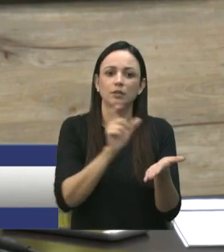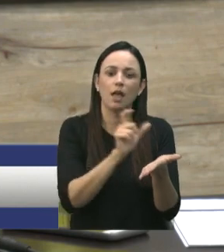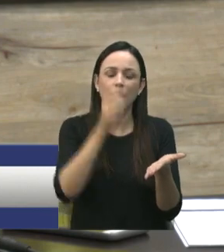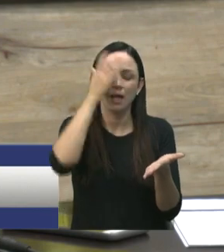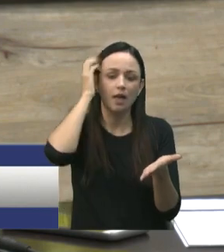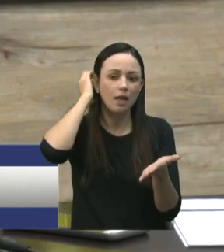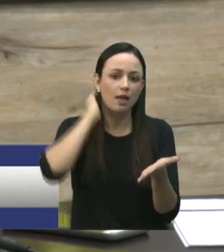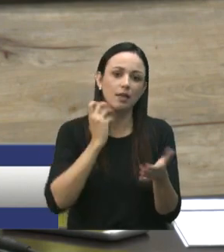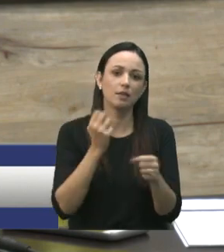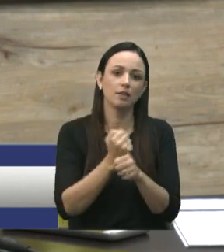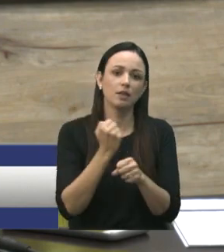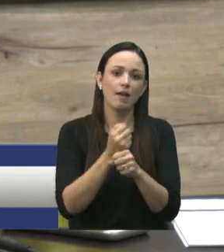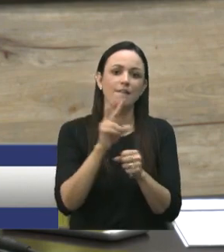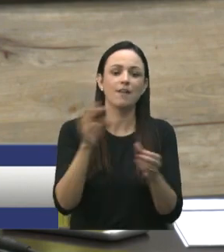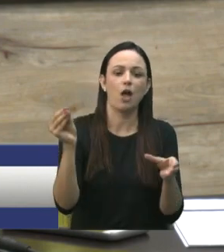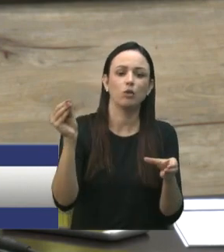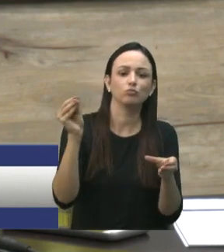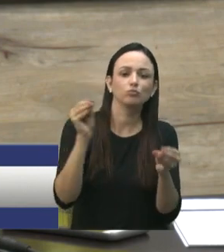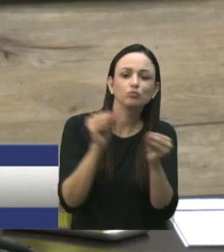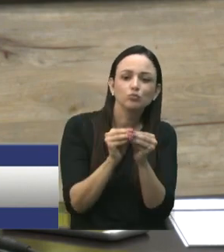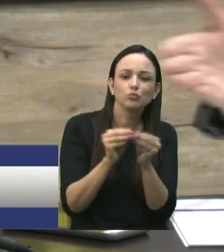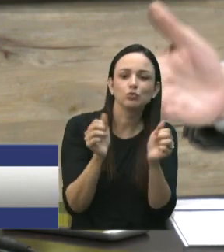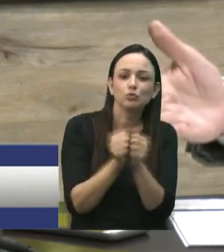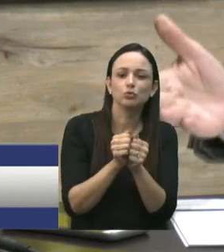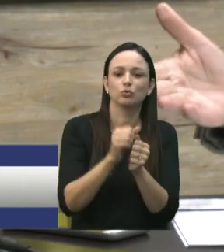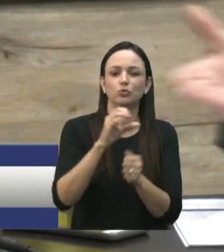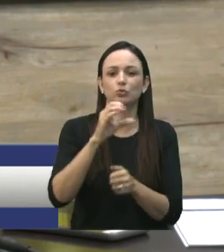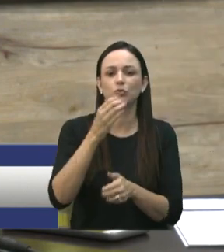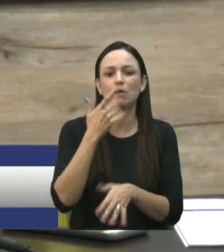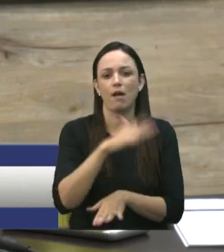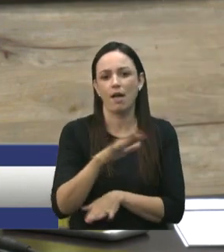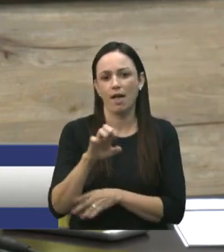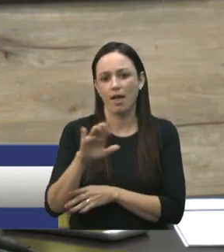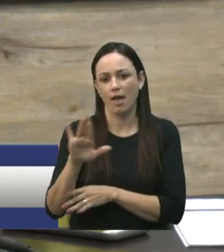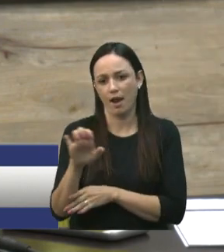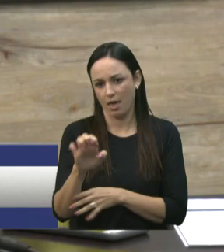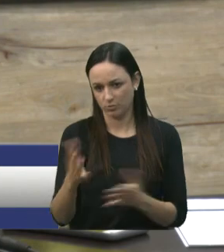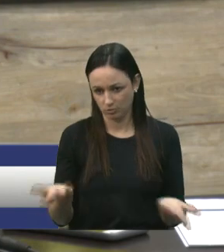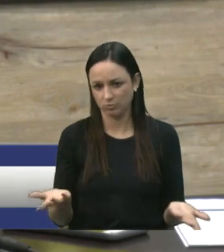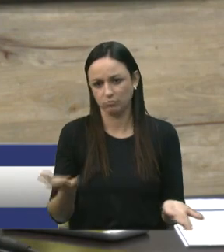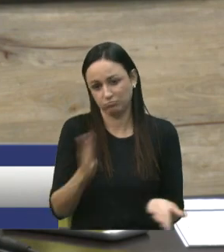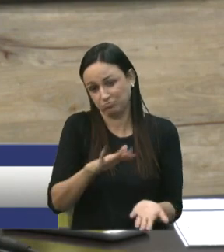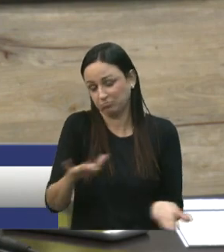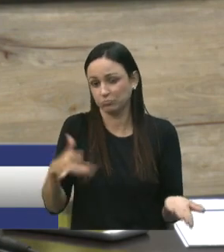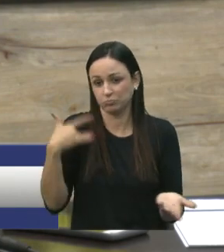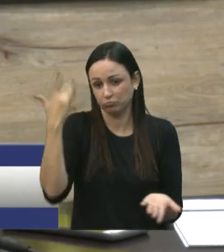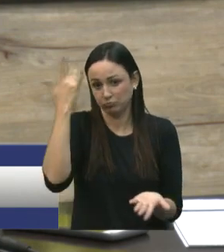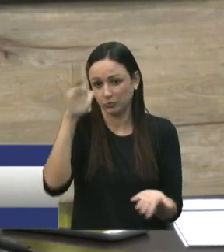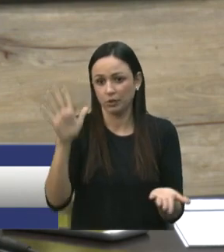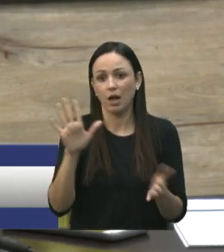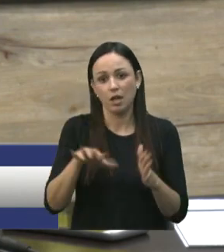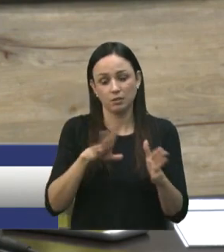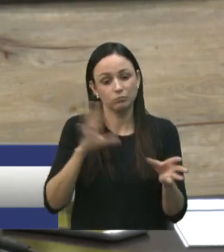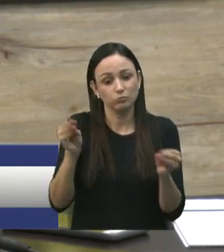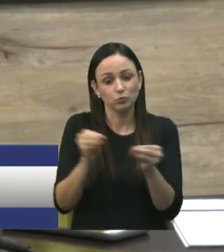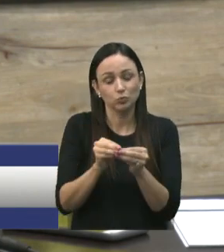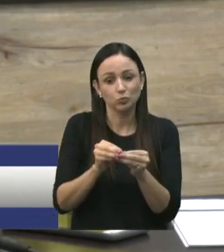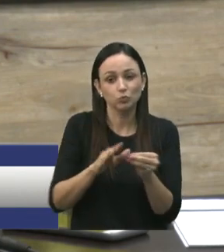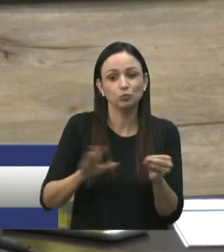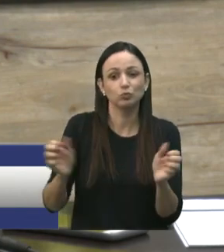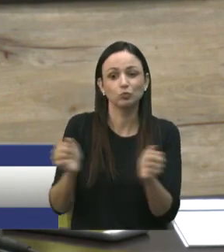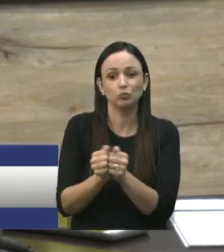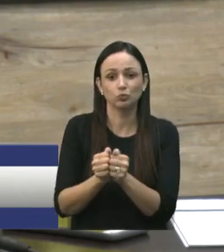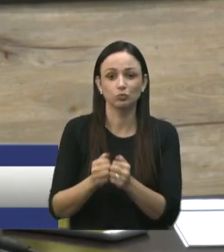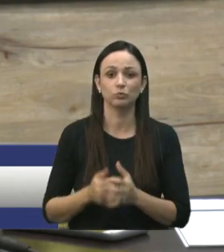obra vai englobar a creche e tudo mais. Então, essa pode ser um complexo todo, né? Inclusive,